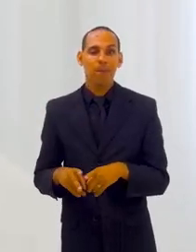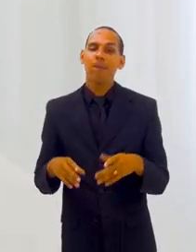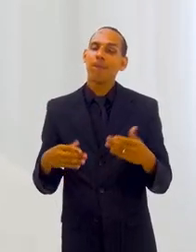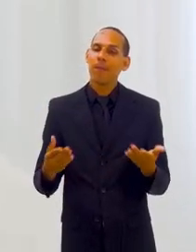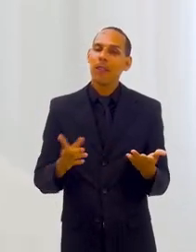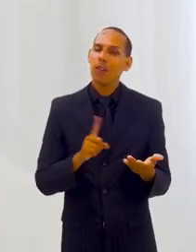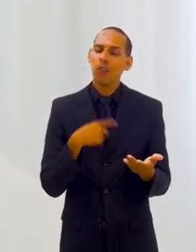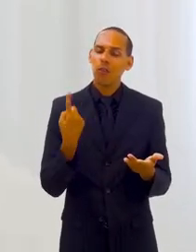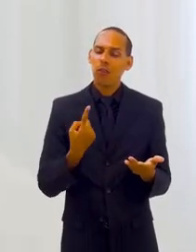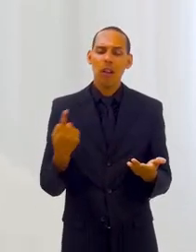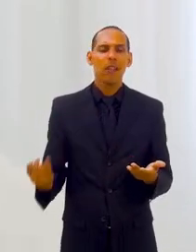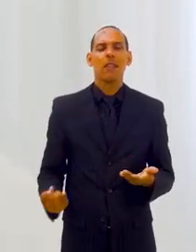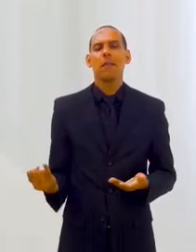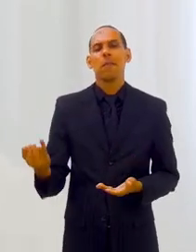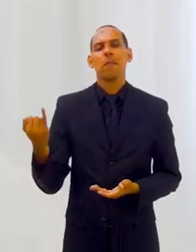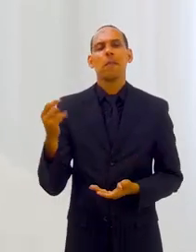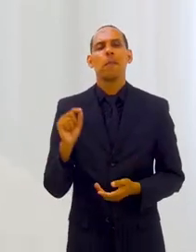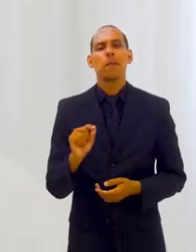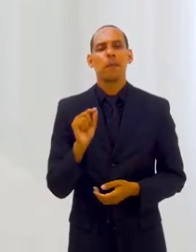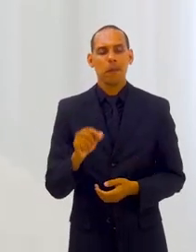foi fundamental, né,